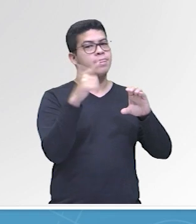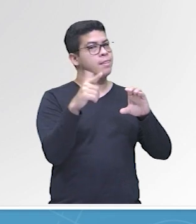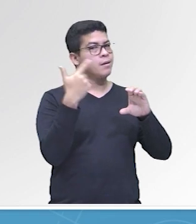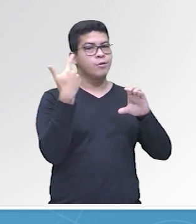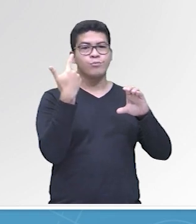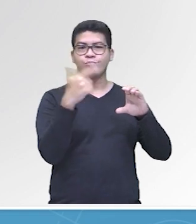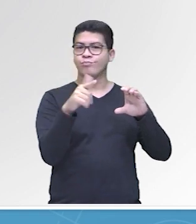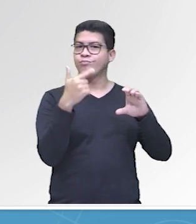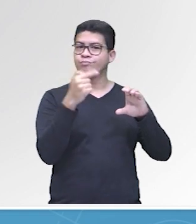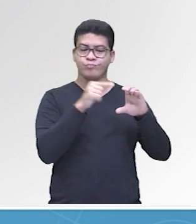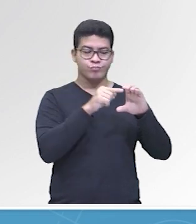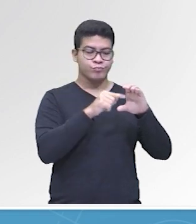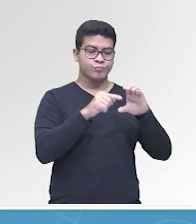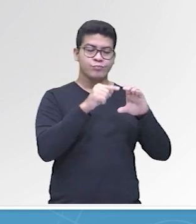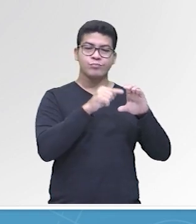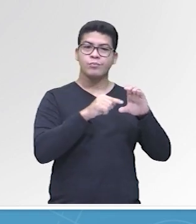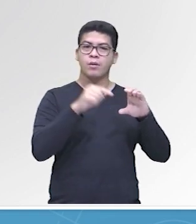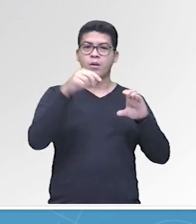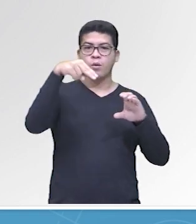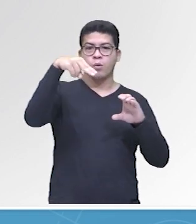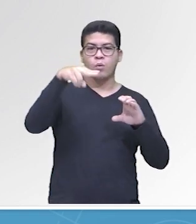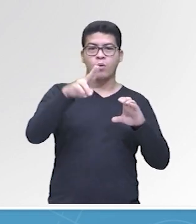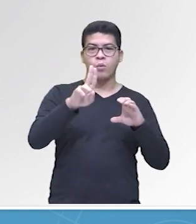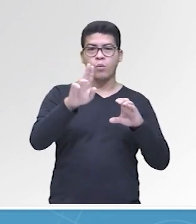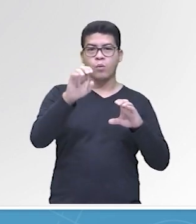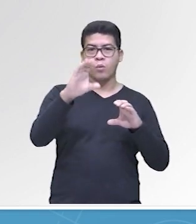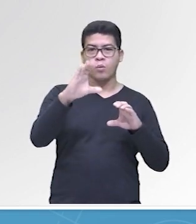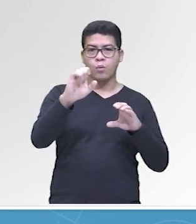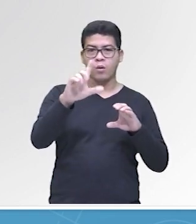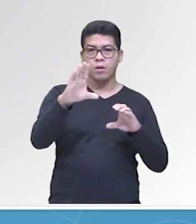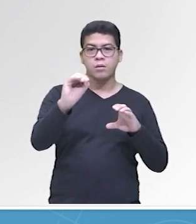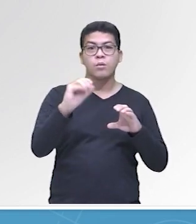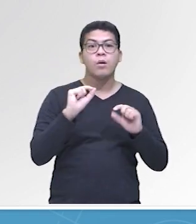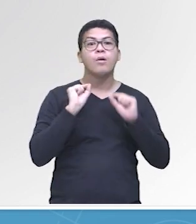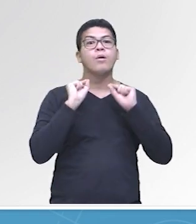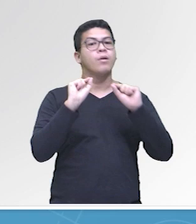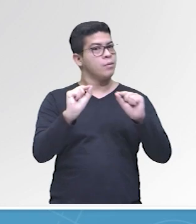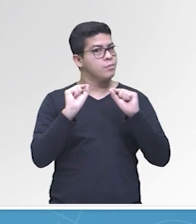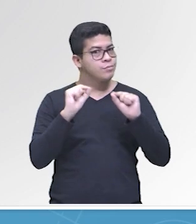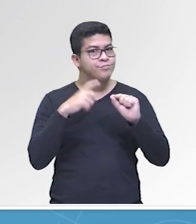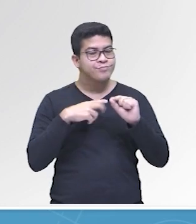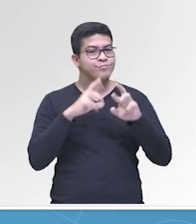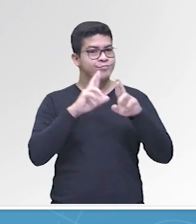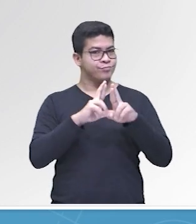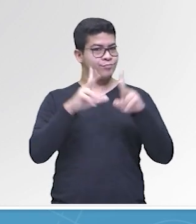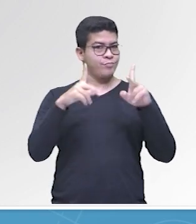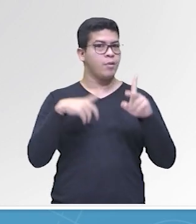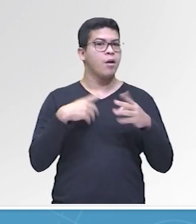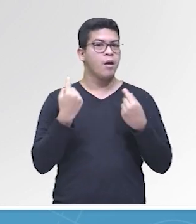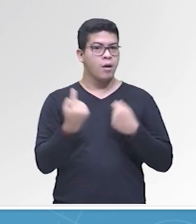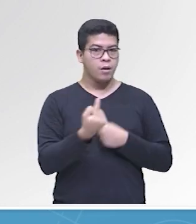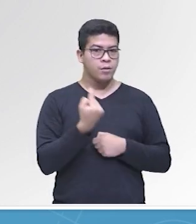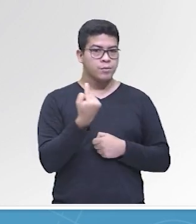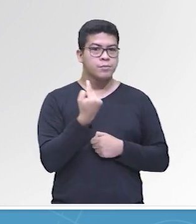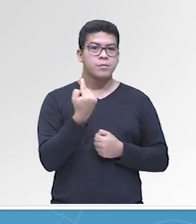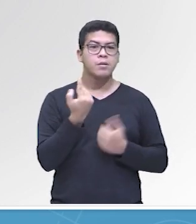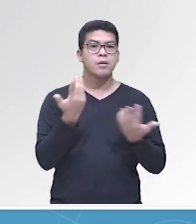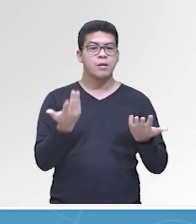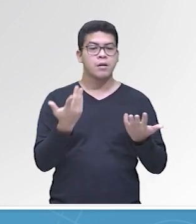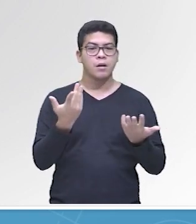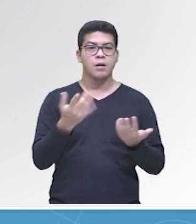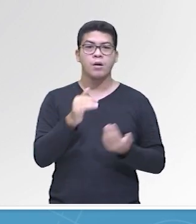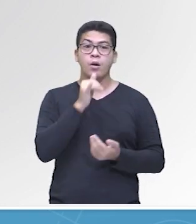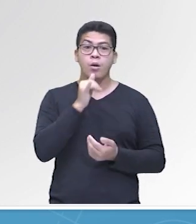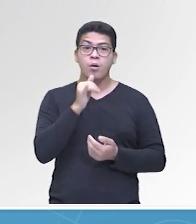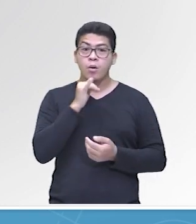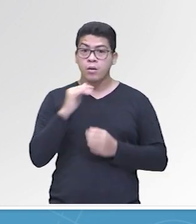seja, que não possuem um núcleo individualizado, né? E trazendo aí como exemplo a bactéria, eu vou